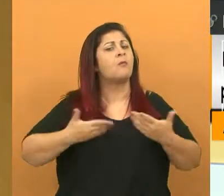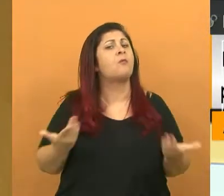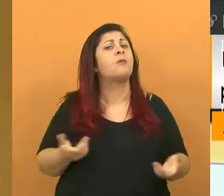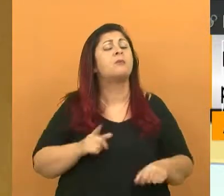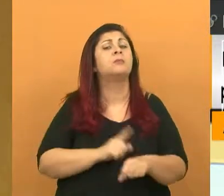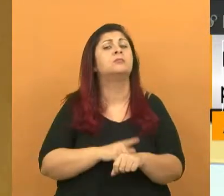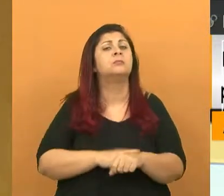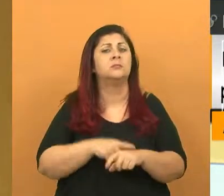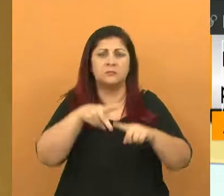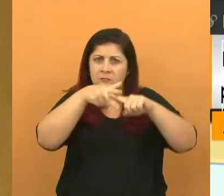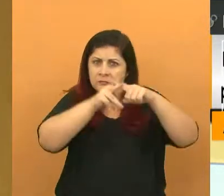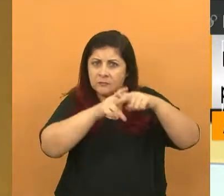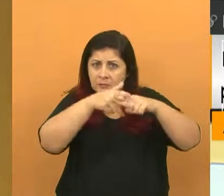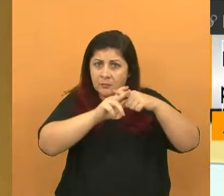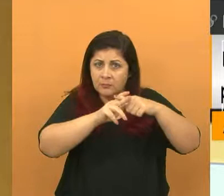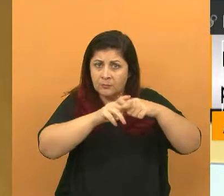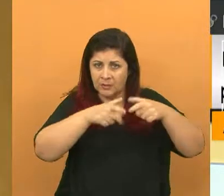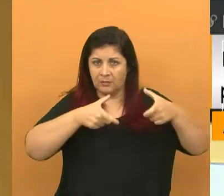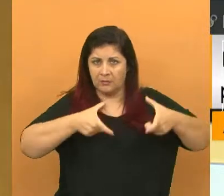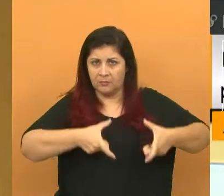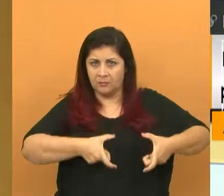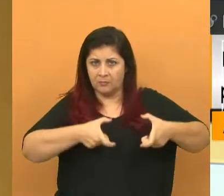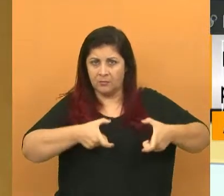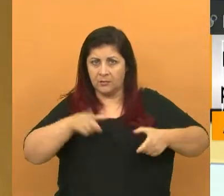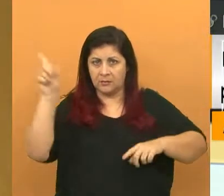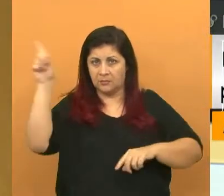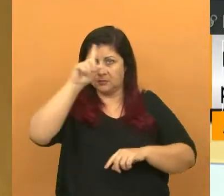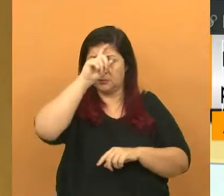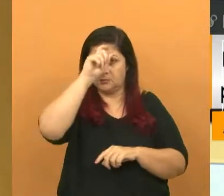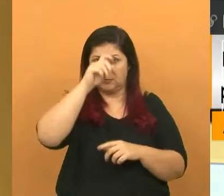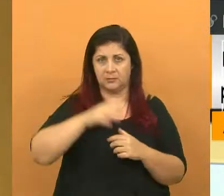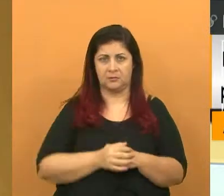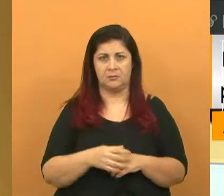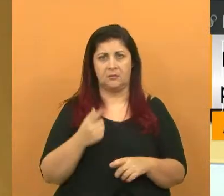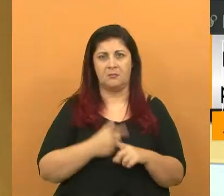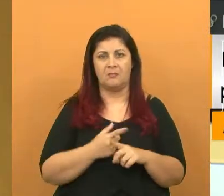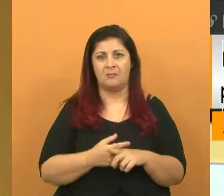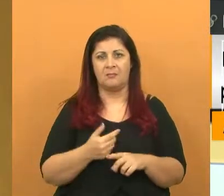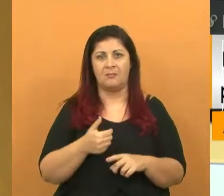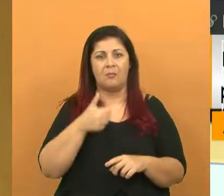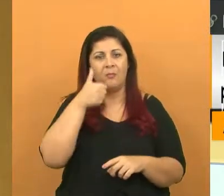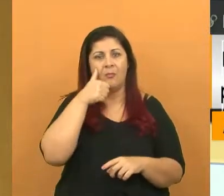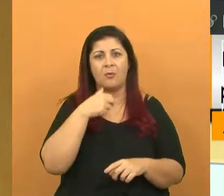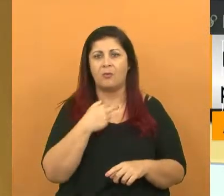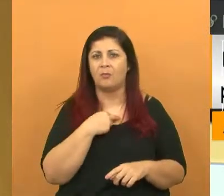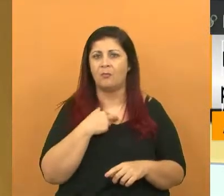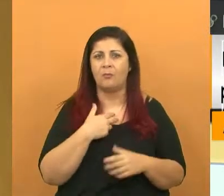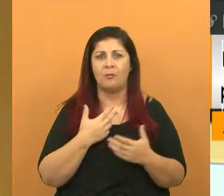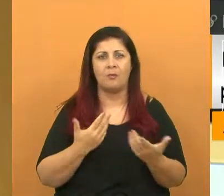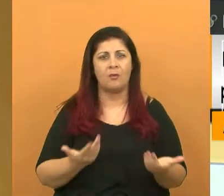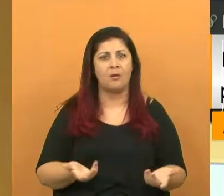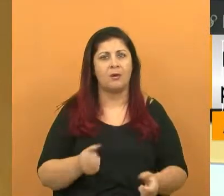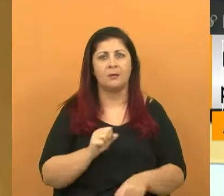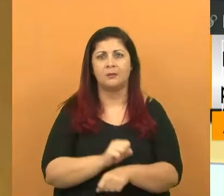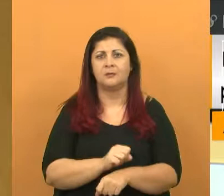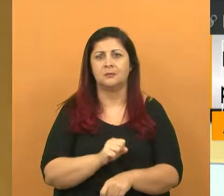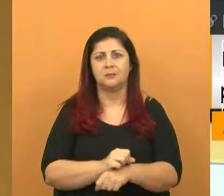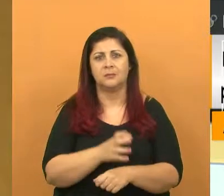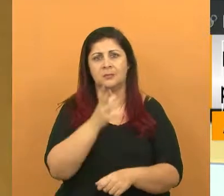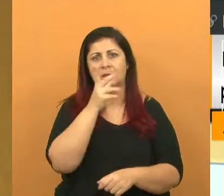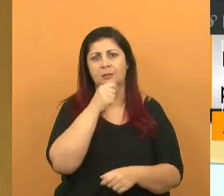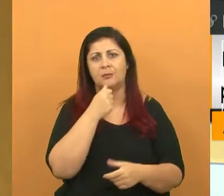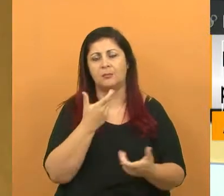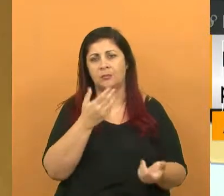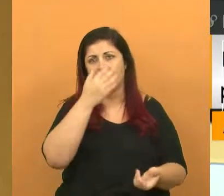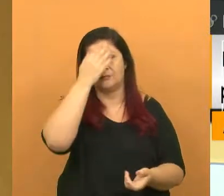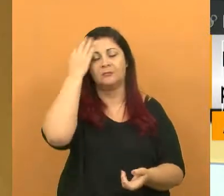esse aparelho será arrumado. Porque que a gente não pode deixar as nossas mulheres sem ter esse diagnóstico preciso e adequado.